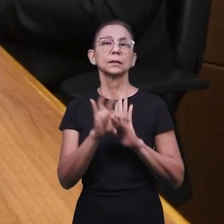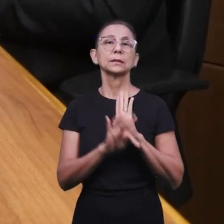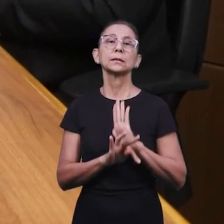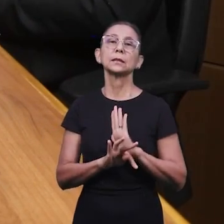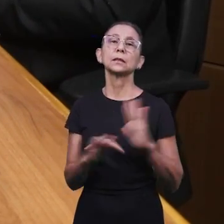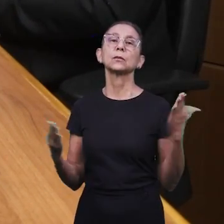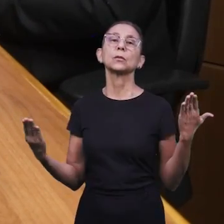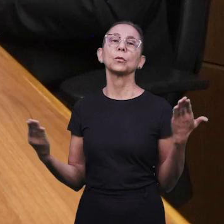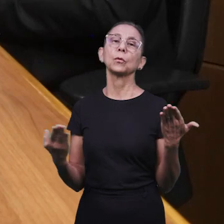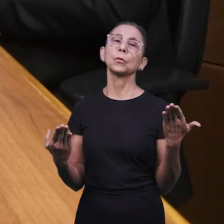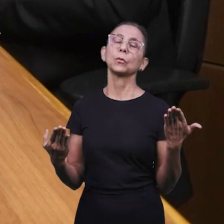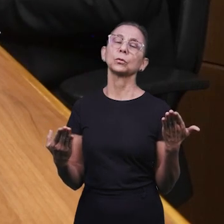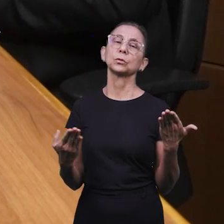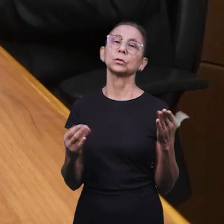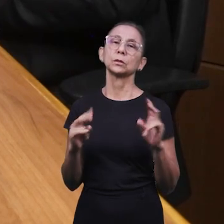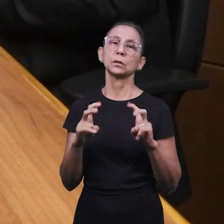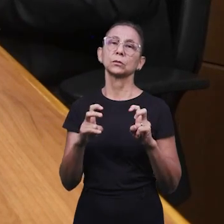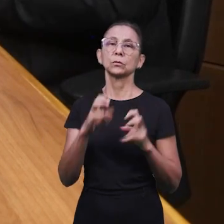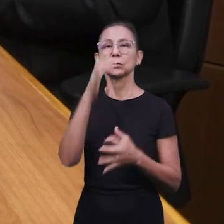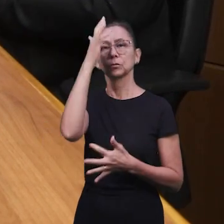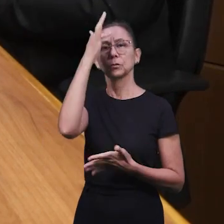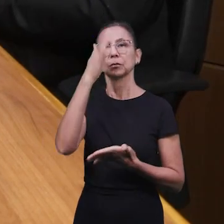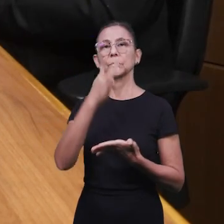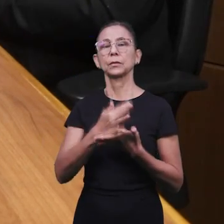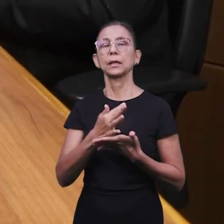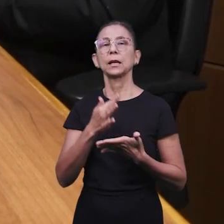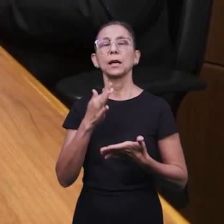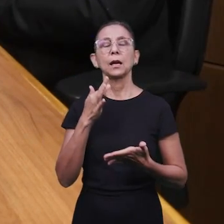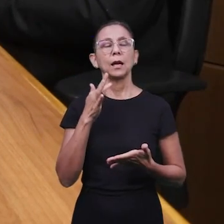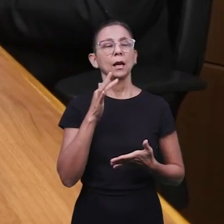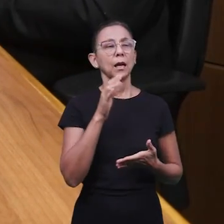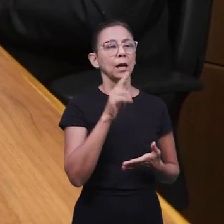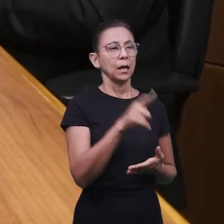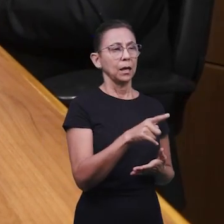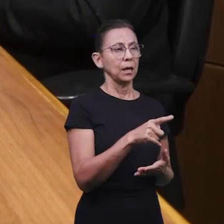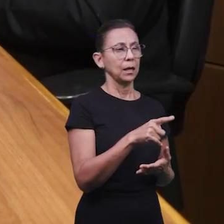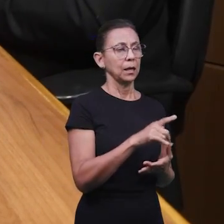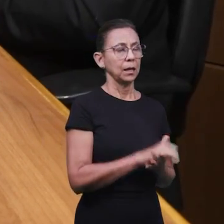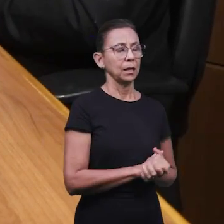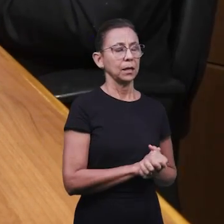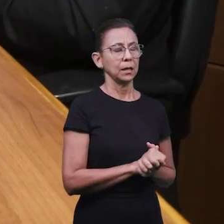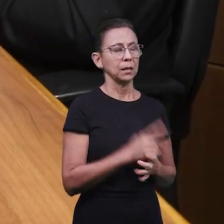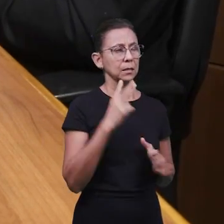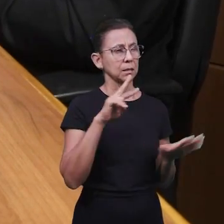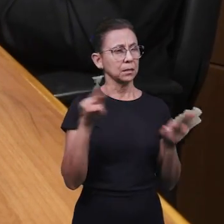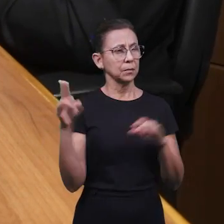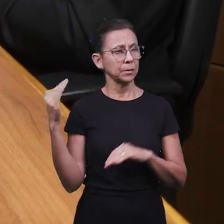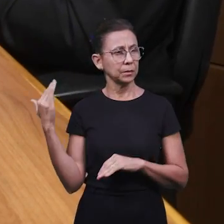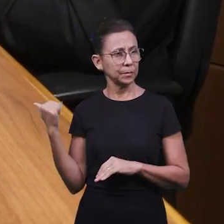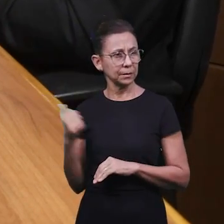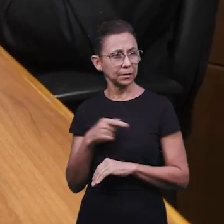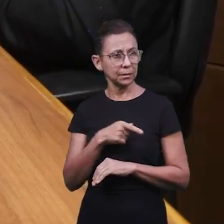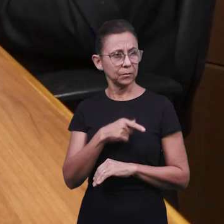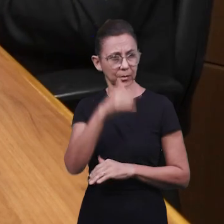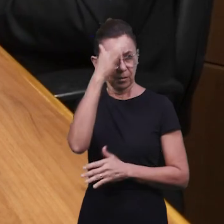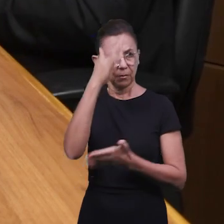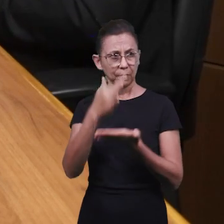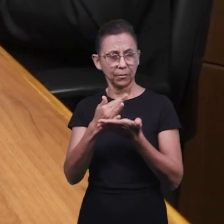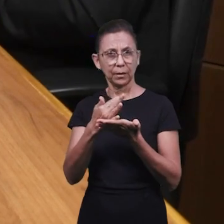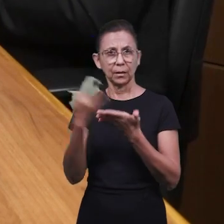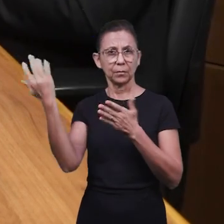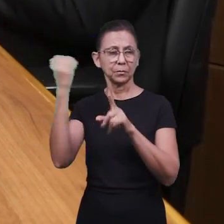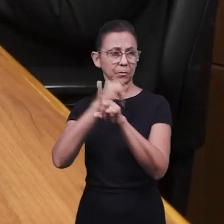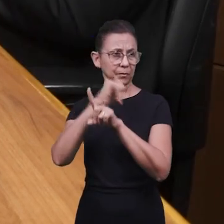para tratar do assunto fé. Maurílio, na edição anterior, na semana passada, você falou sobre fé profética.